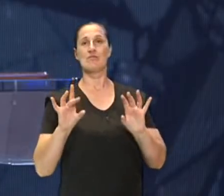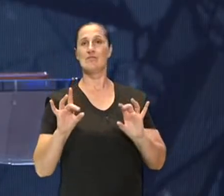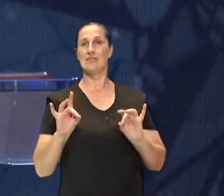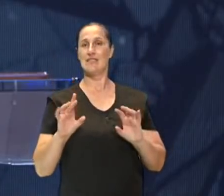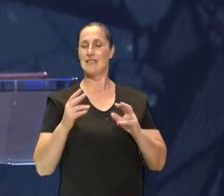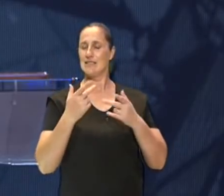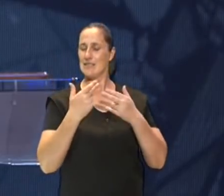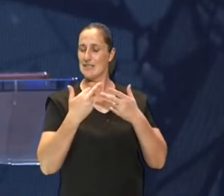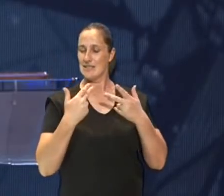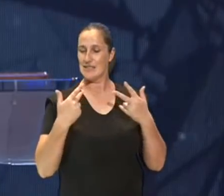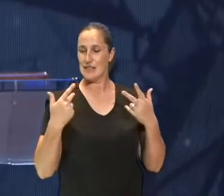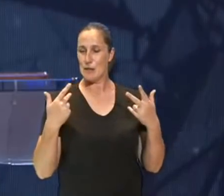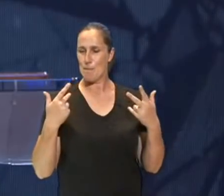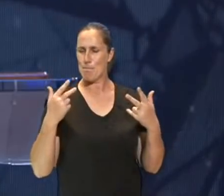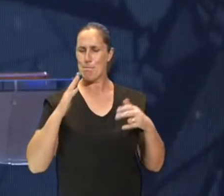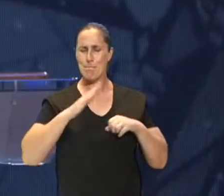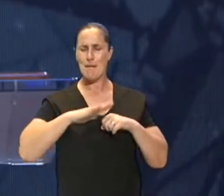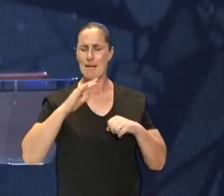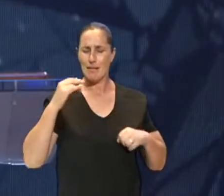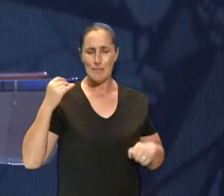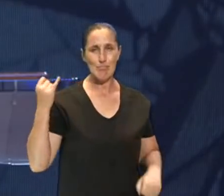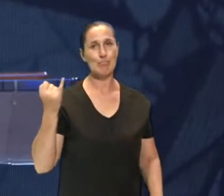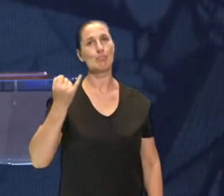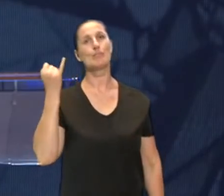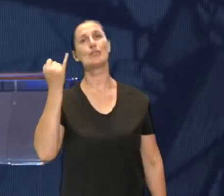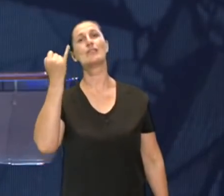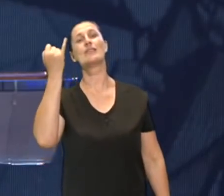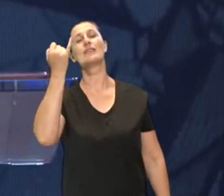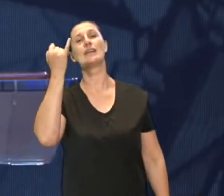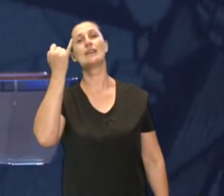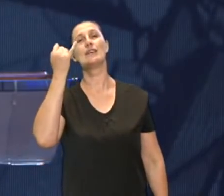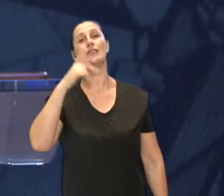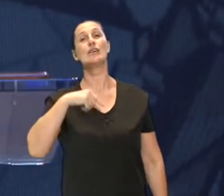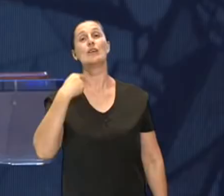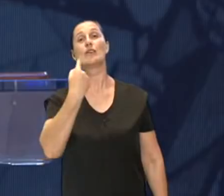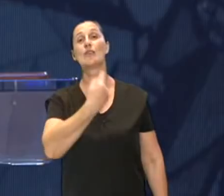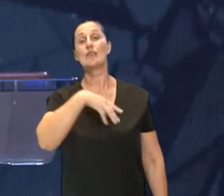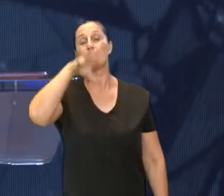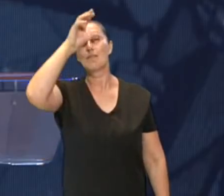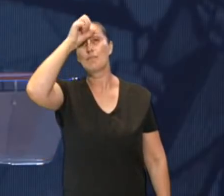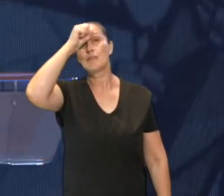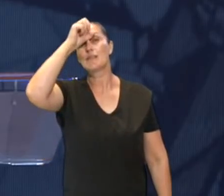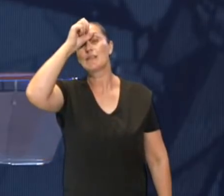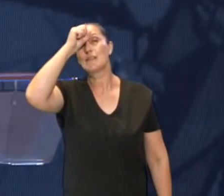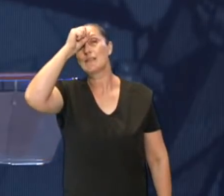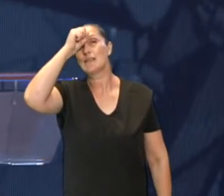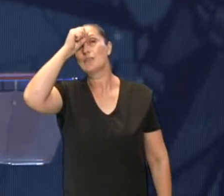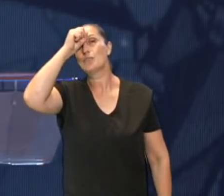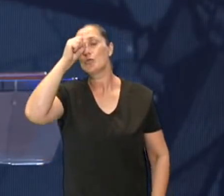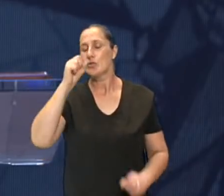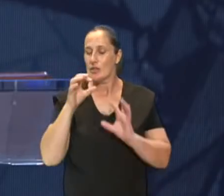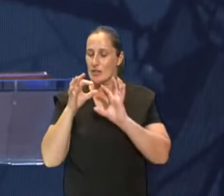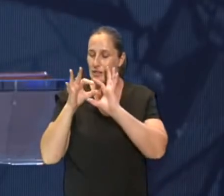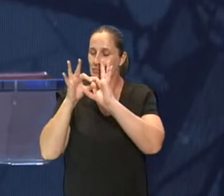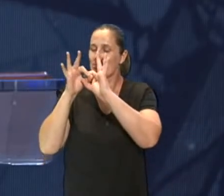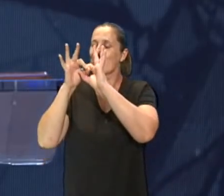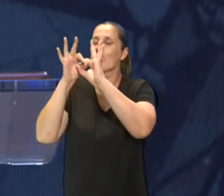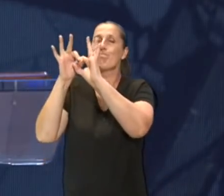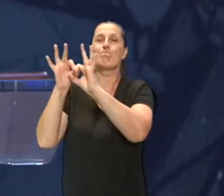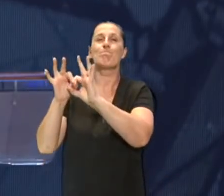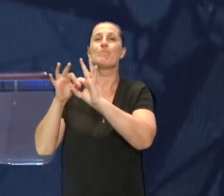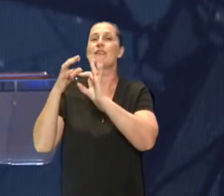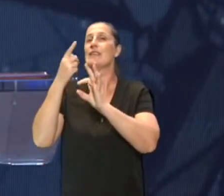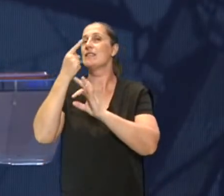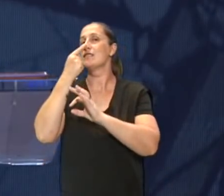existe tesouro mais rico do que a gente aprender a andar em comunhão com o